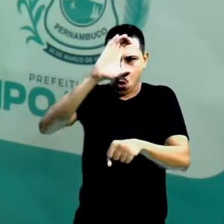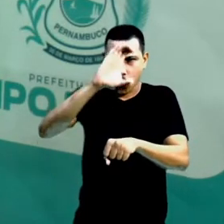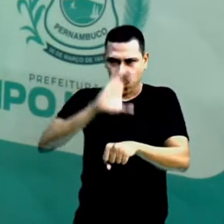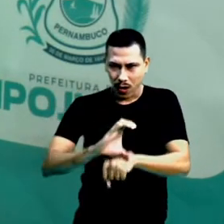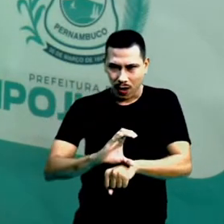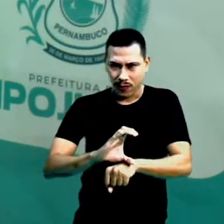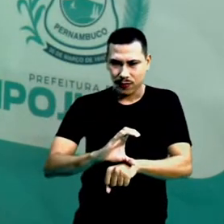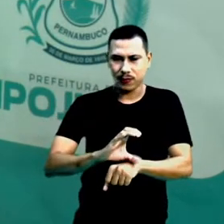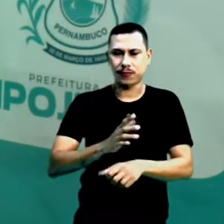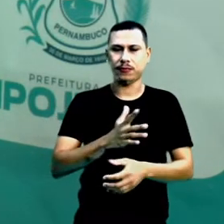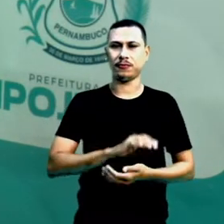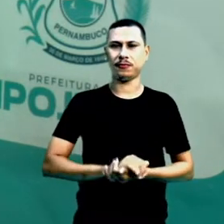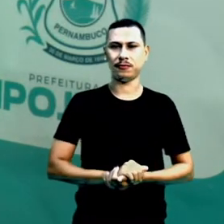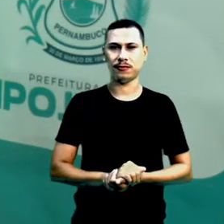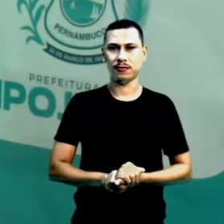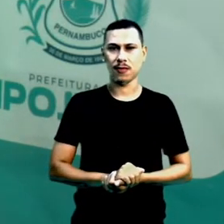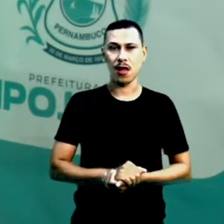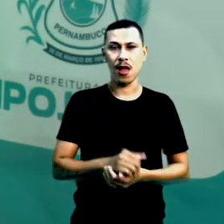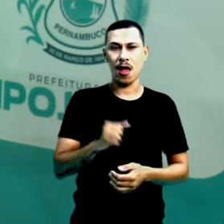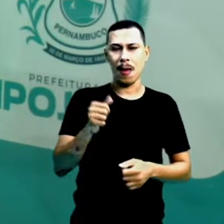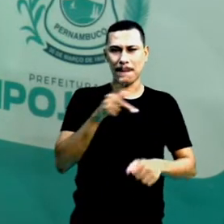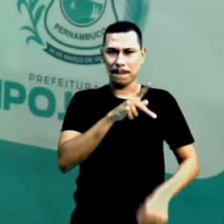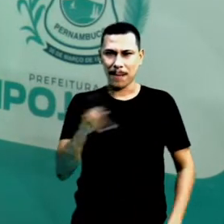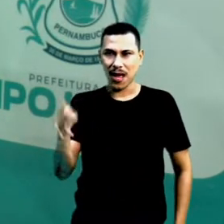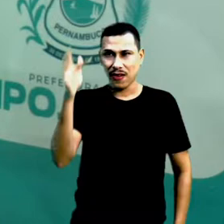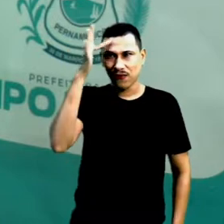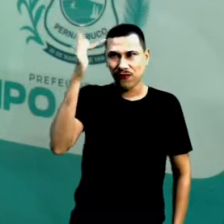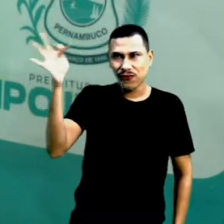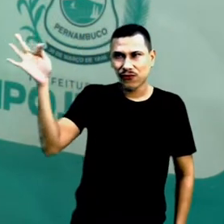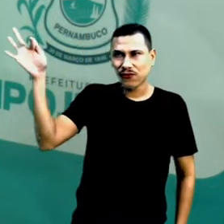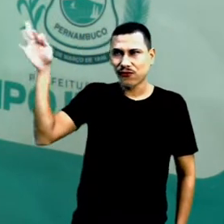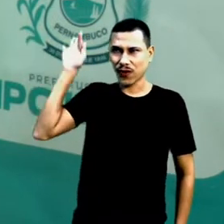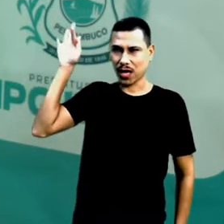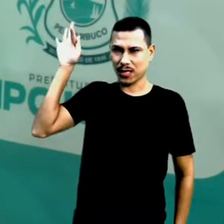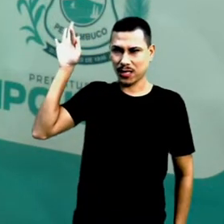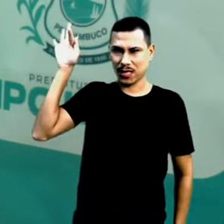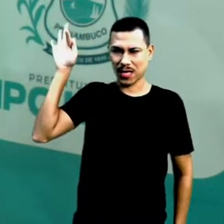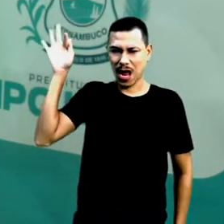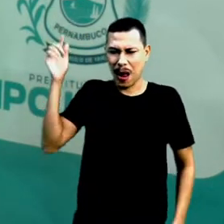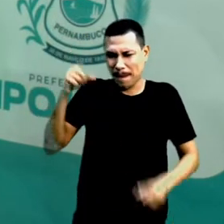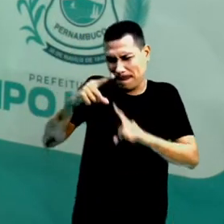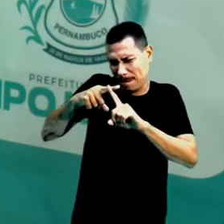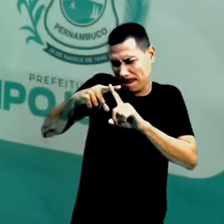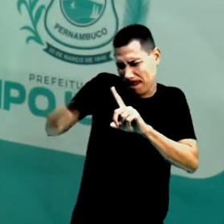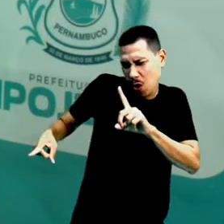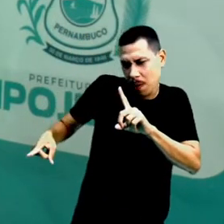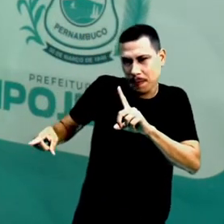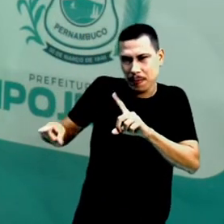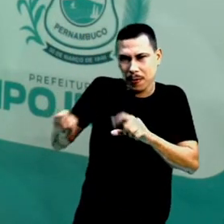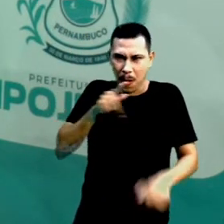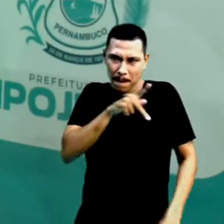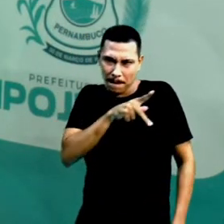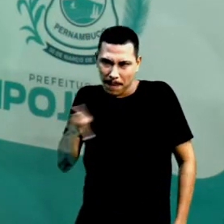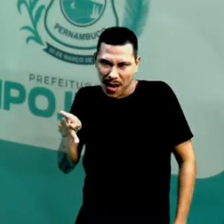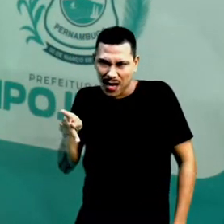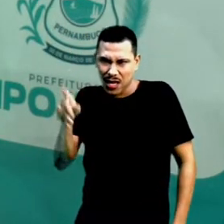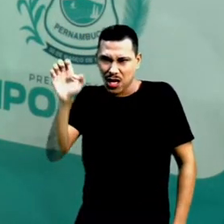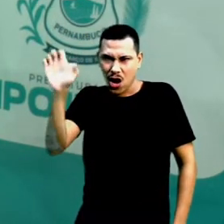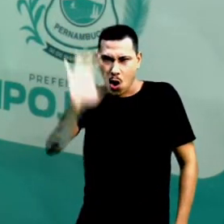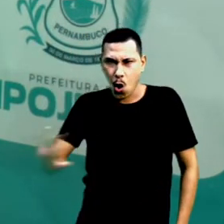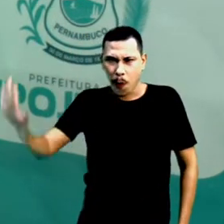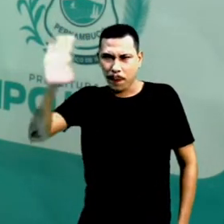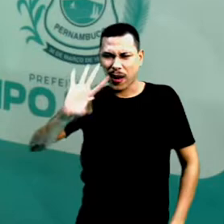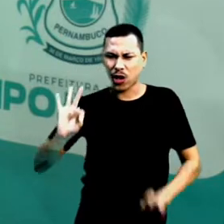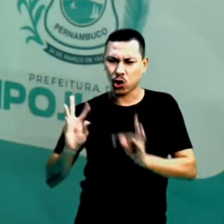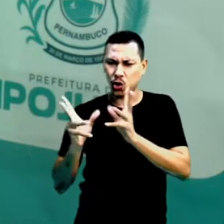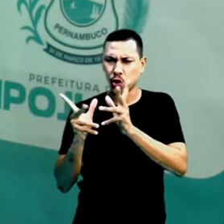Durante o bloqueio continental, a França de Napoleão Bonaparte proibiu todos os países europeus de fazer comércio